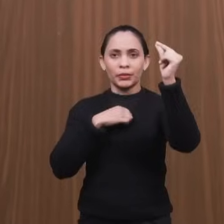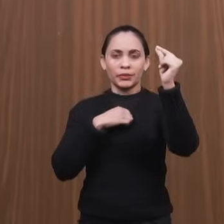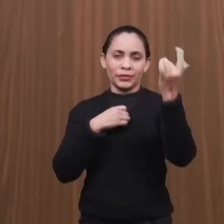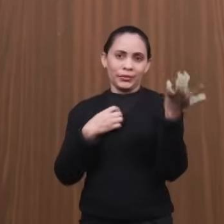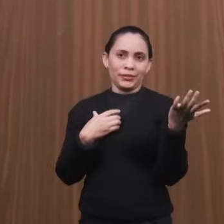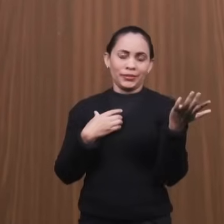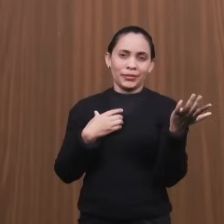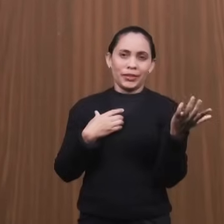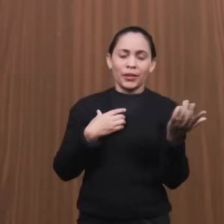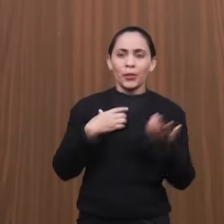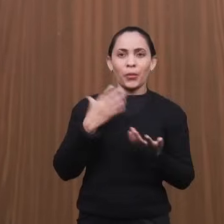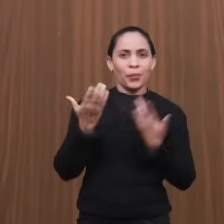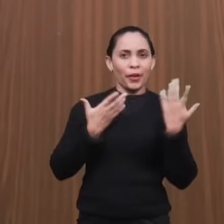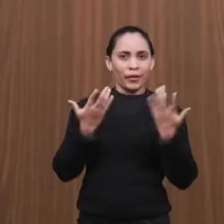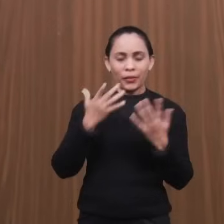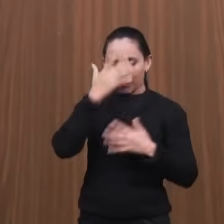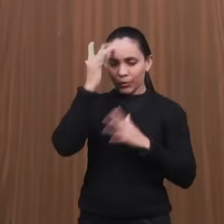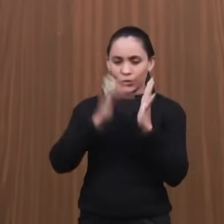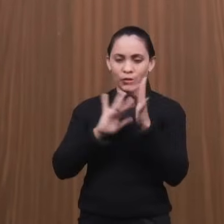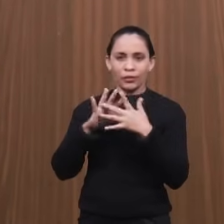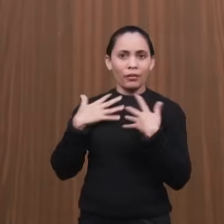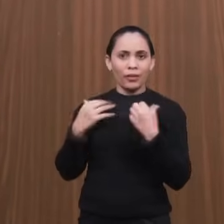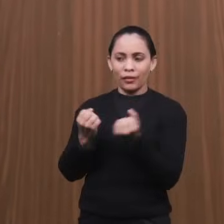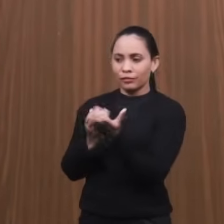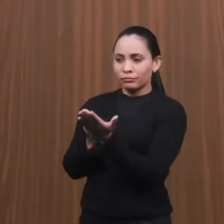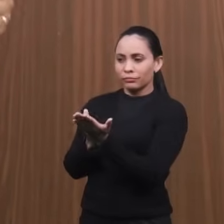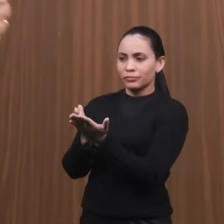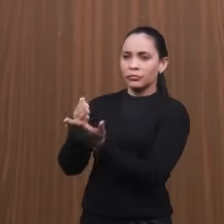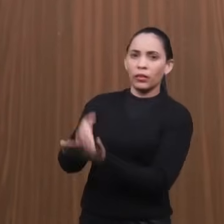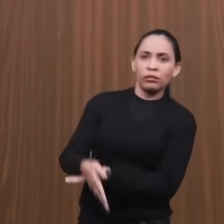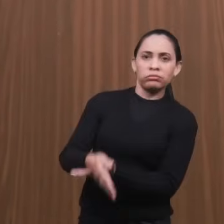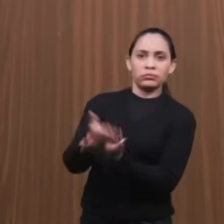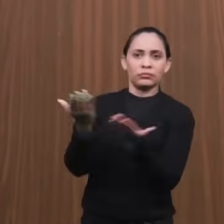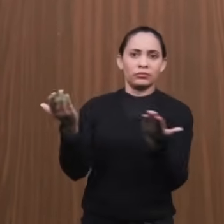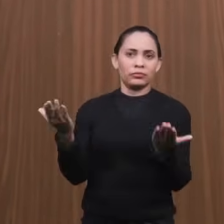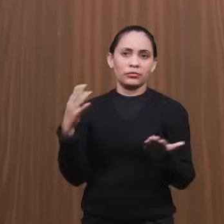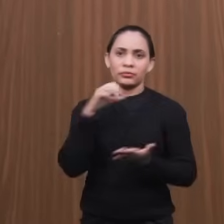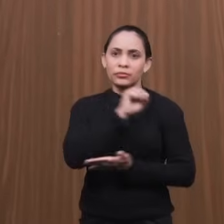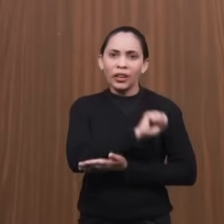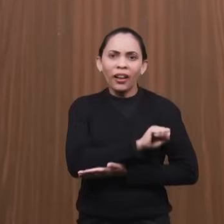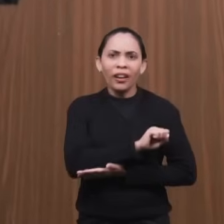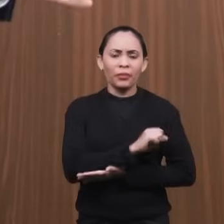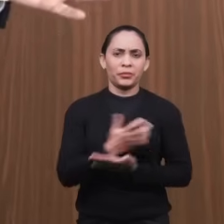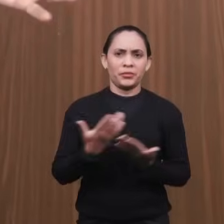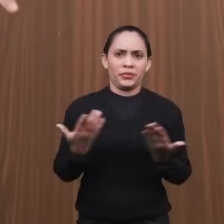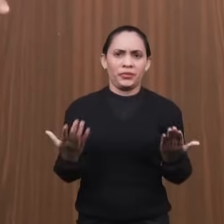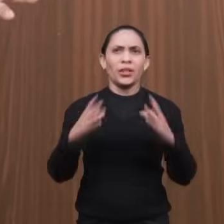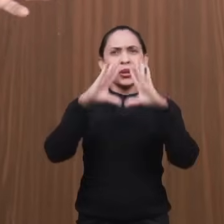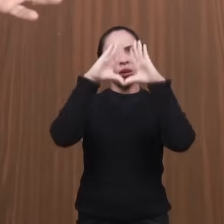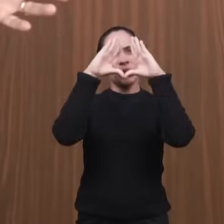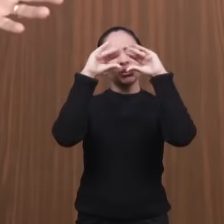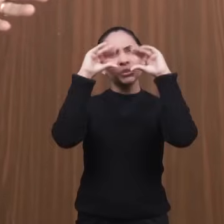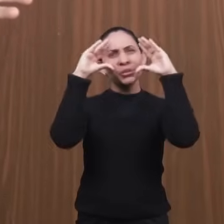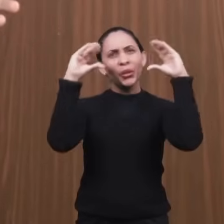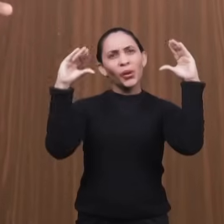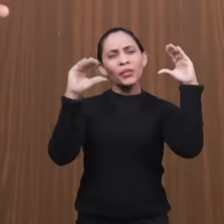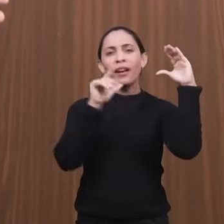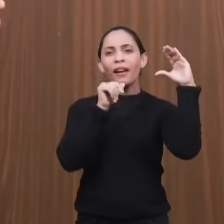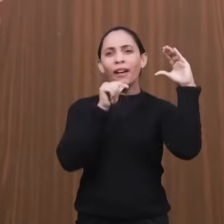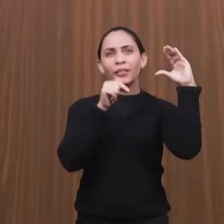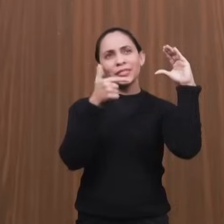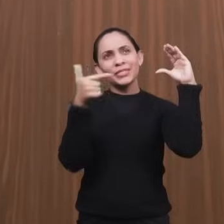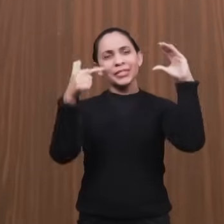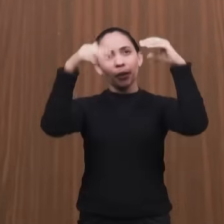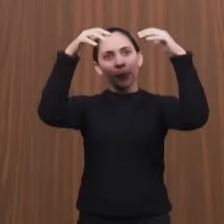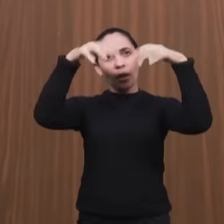direção, sucumbem logo. Manchas em suas festas de amor, ou seja, vergonha, nuvens sem água, não tem nada de bom para